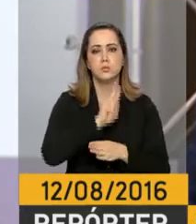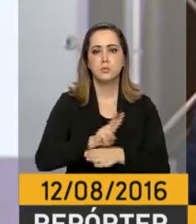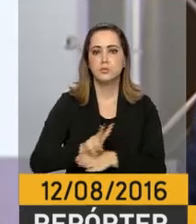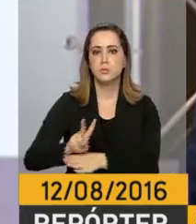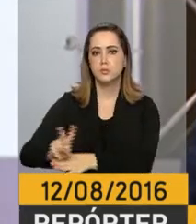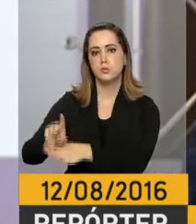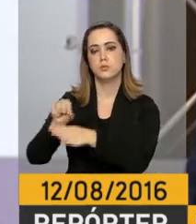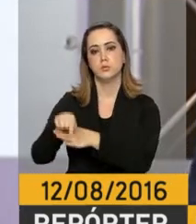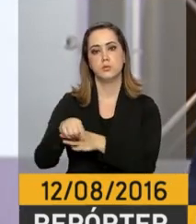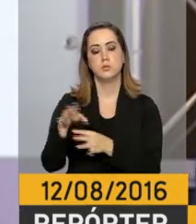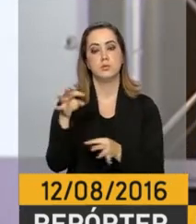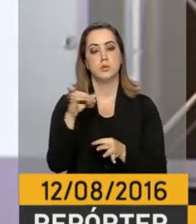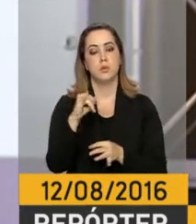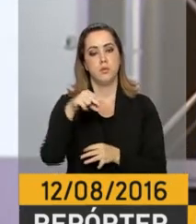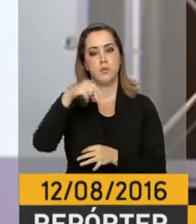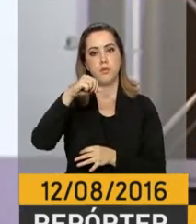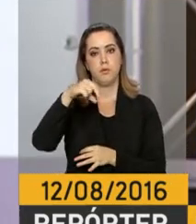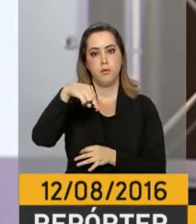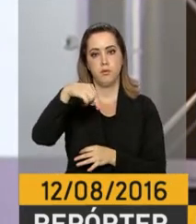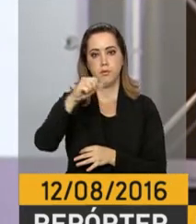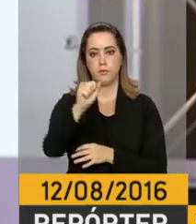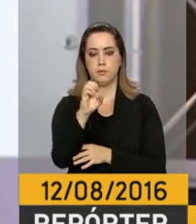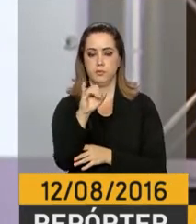proteção financeira da população.